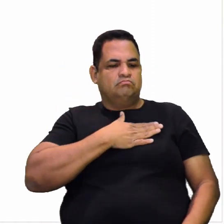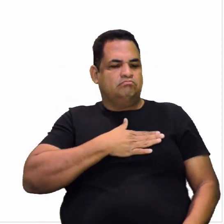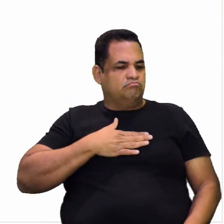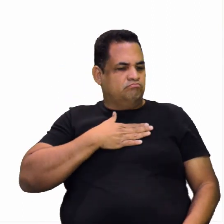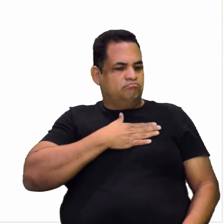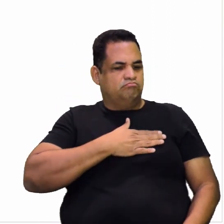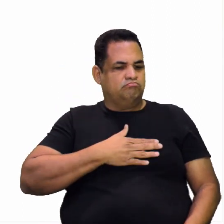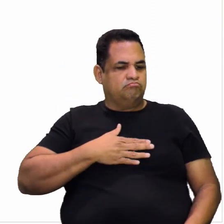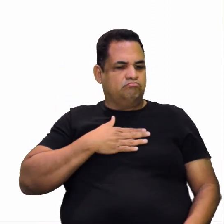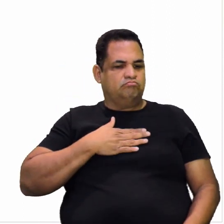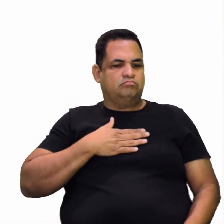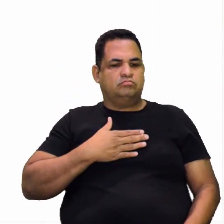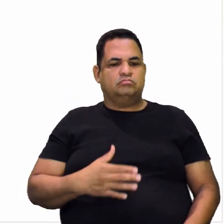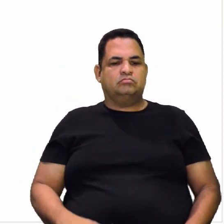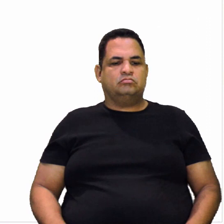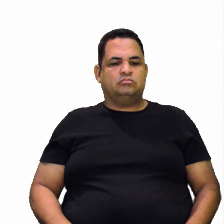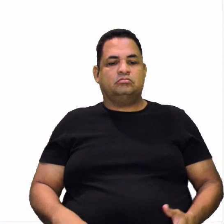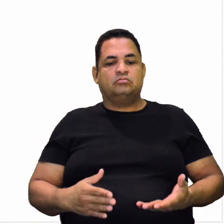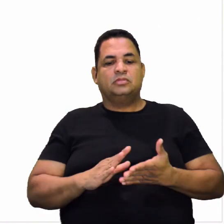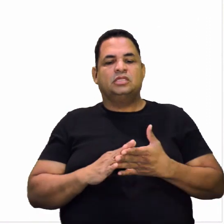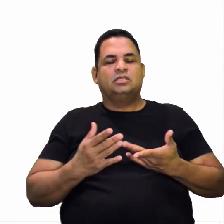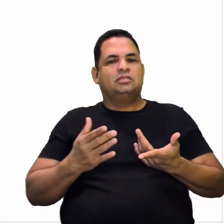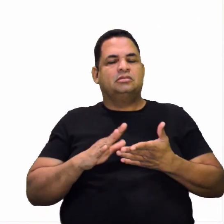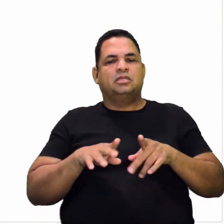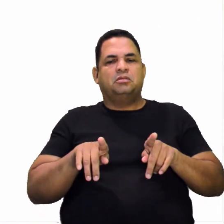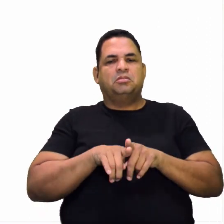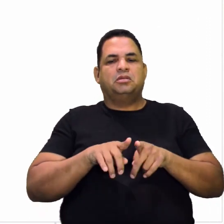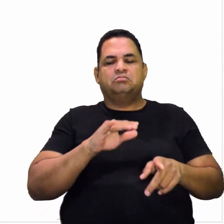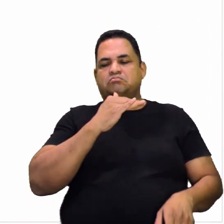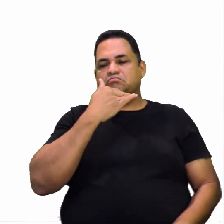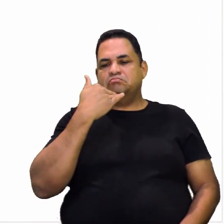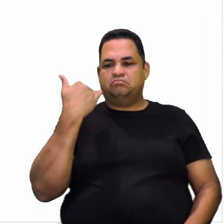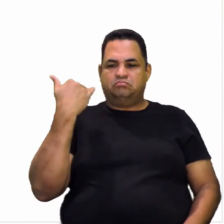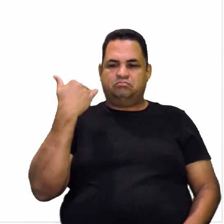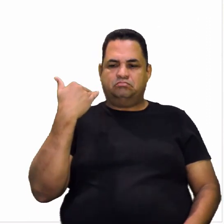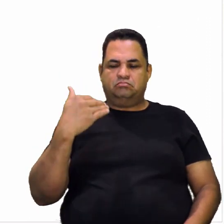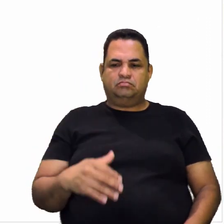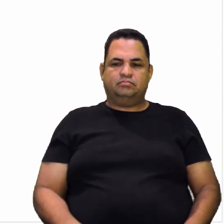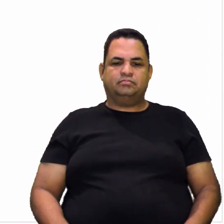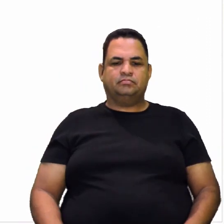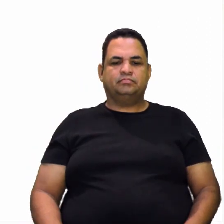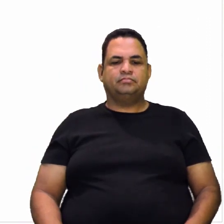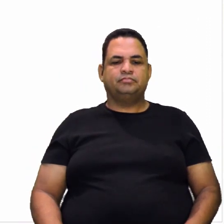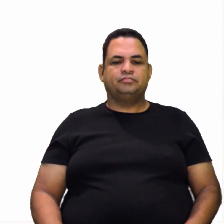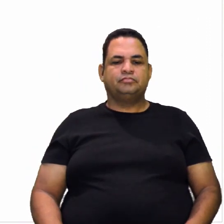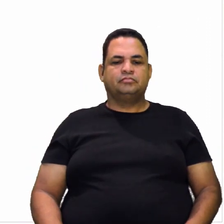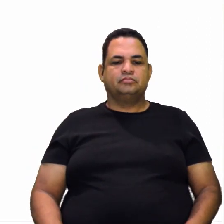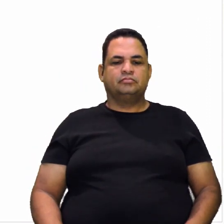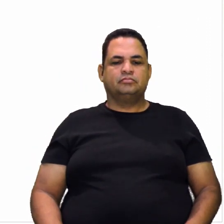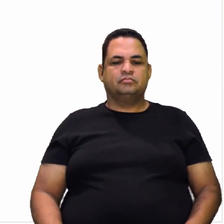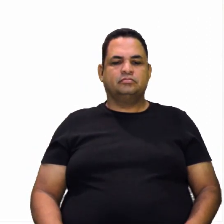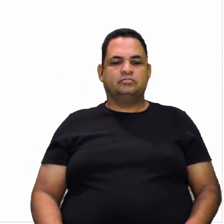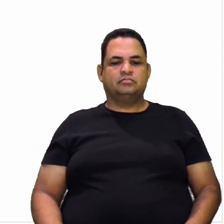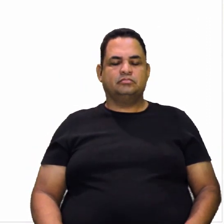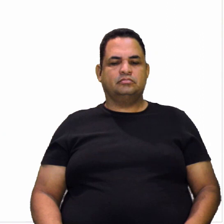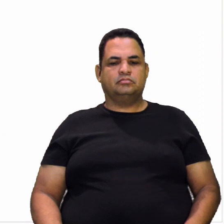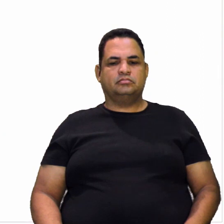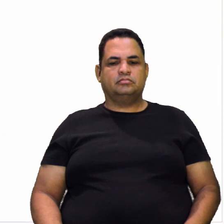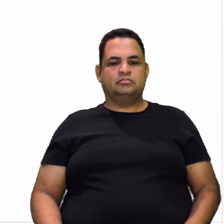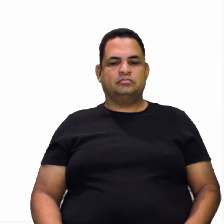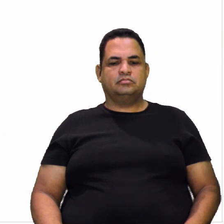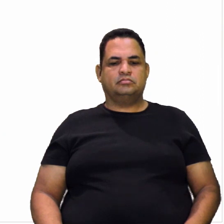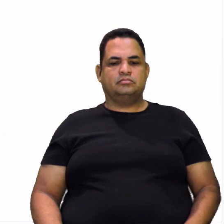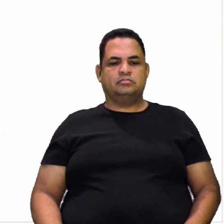prazer, a aventura e o infortúnio. Infortúnio. Essa aqui